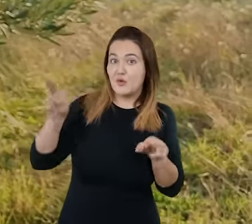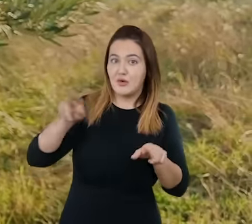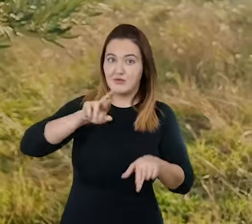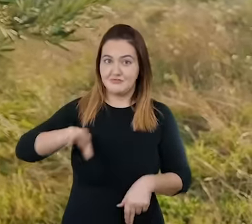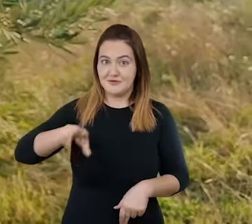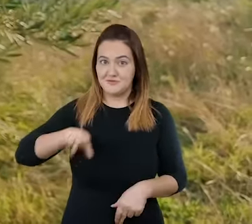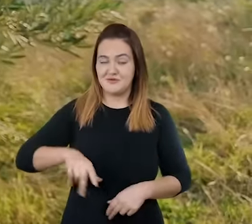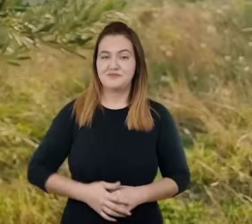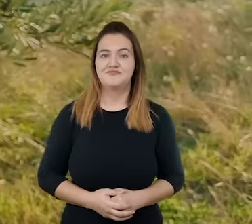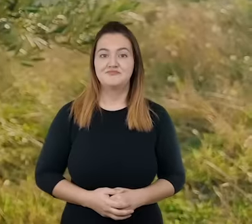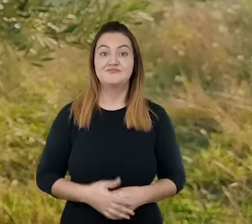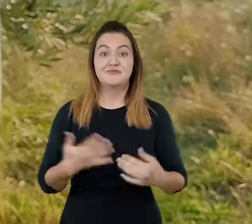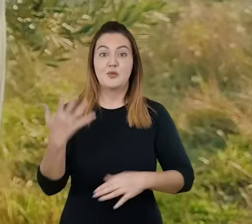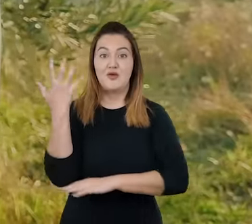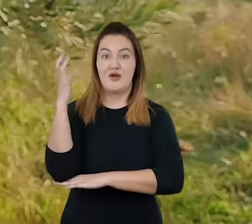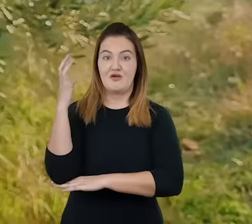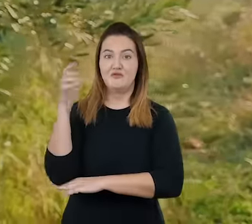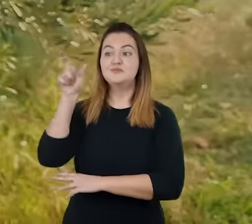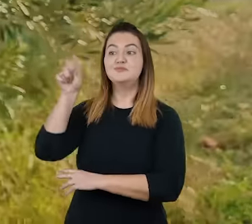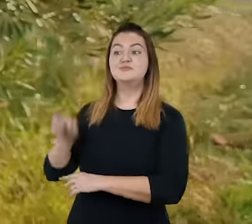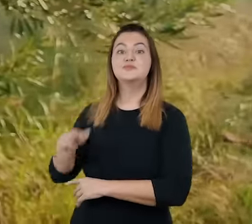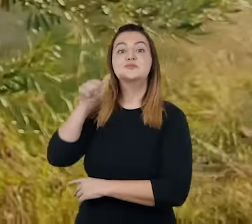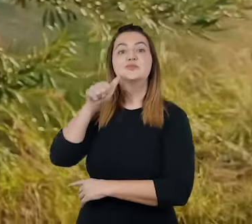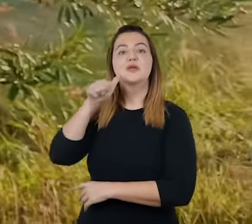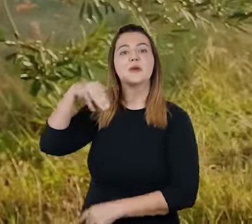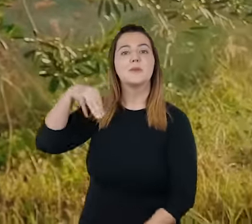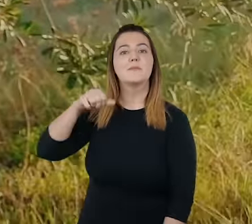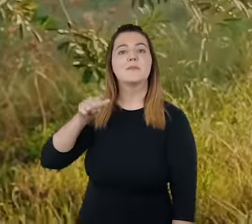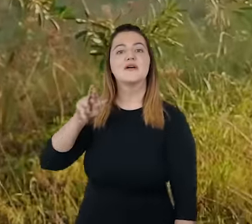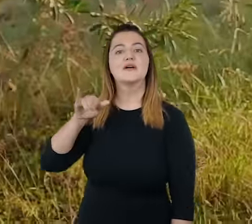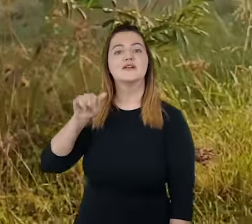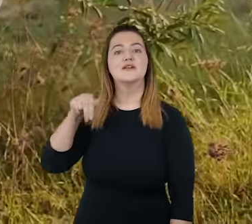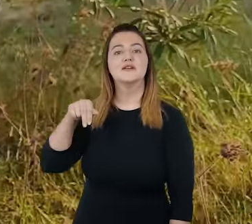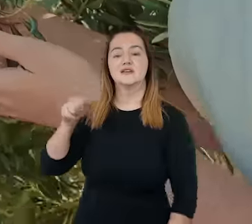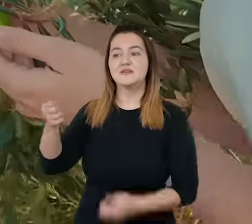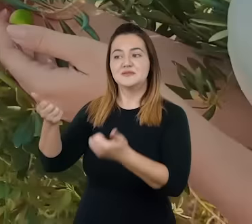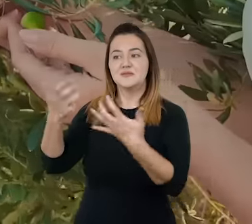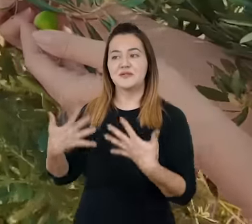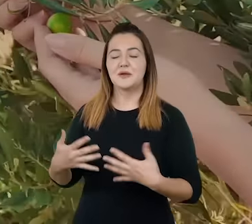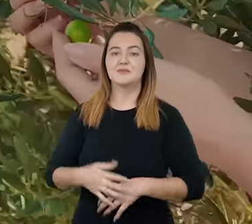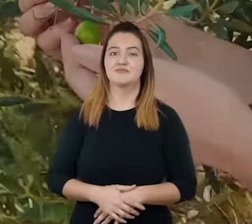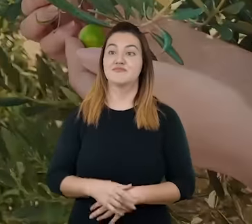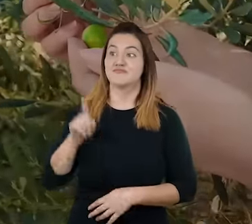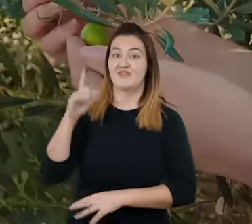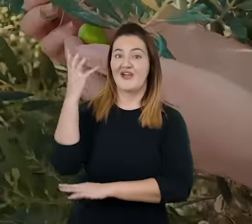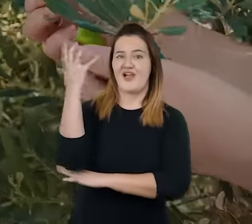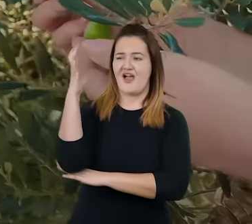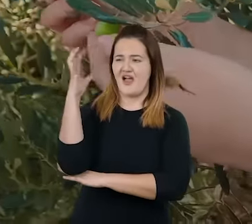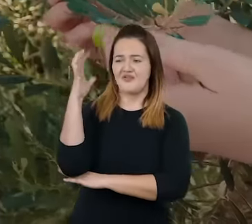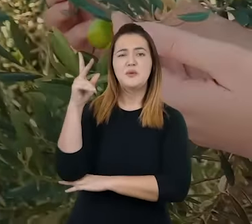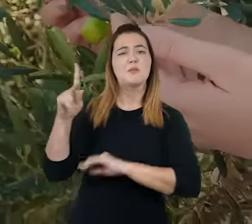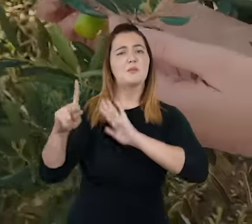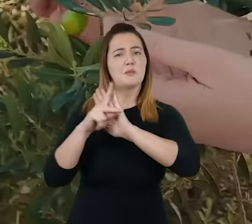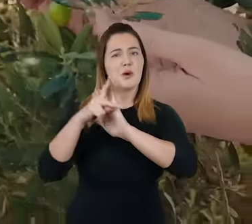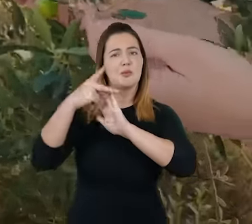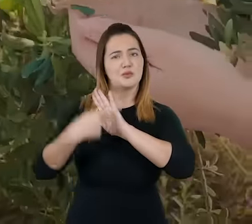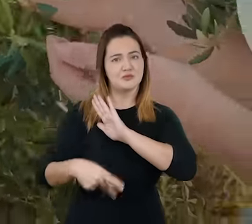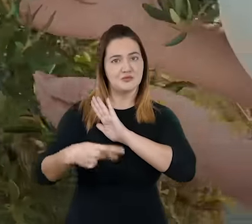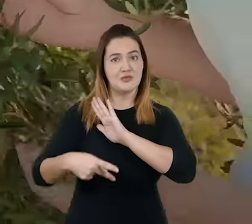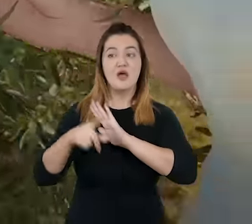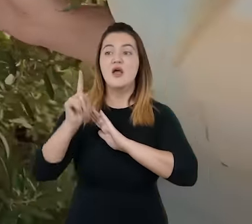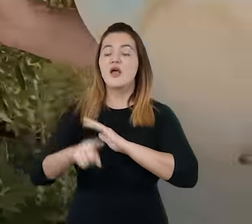falando um pouquinho da oliveira, a Mariana vai contar mais algumas curiosidades pra gente. Essa é uma árvore típica daqui. Yes. É a